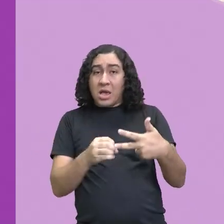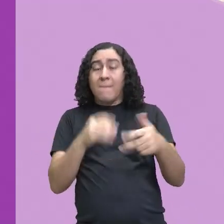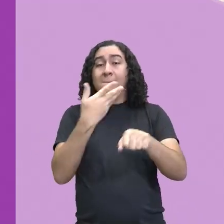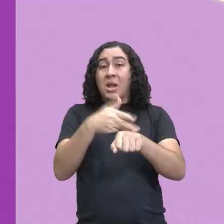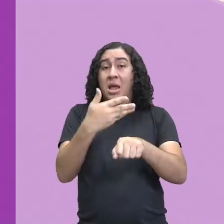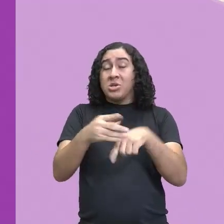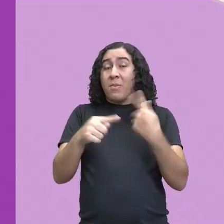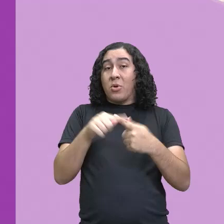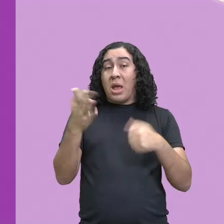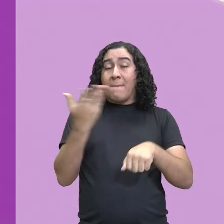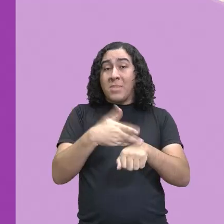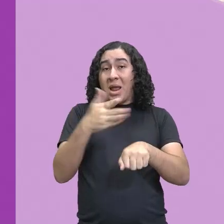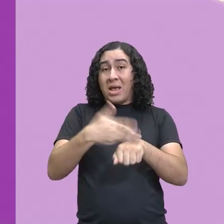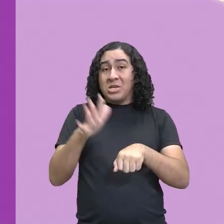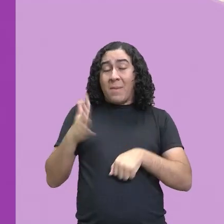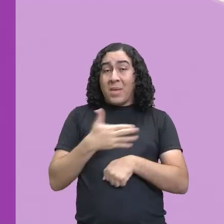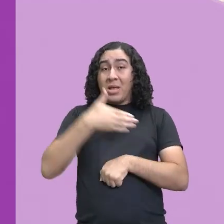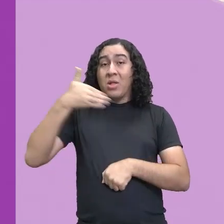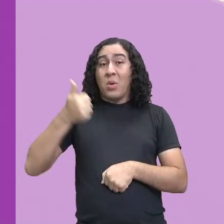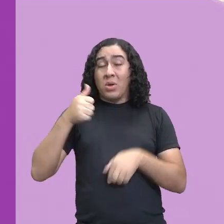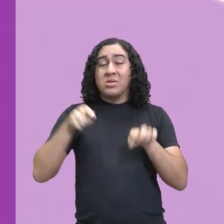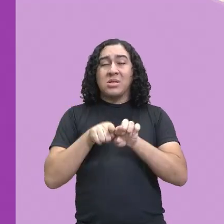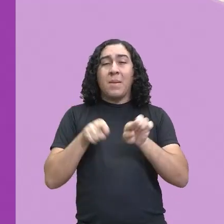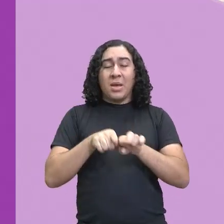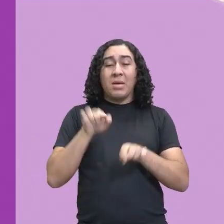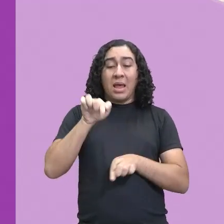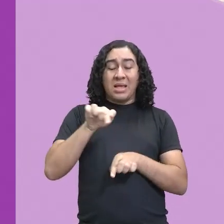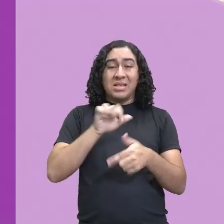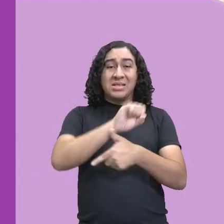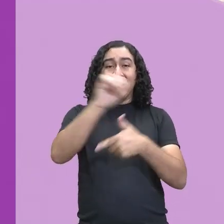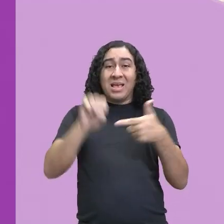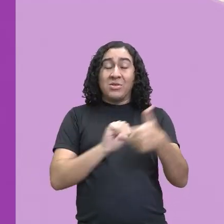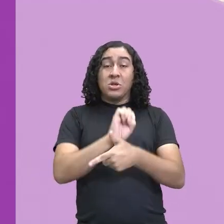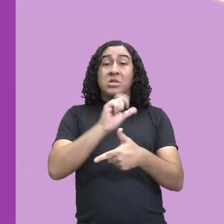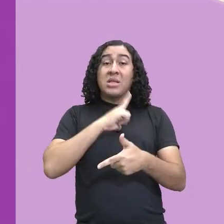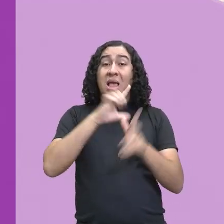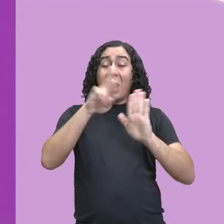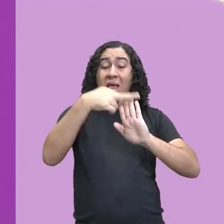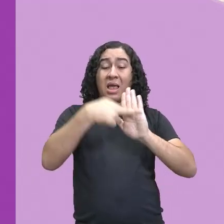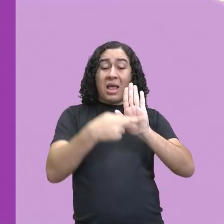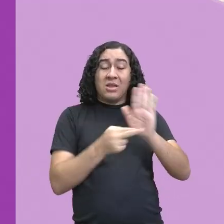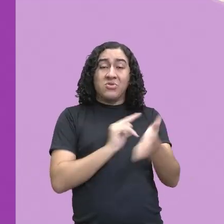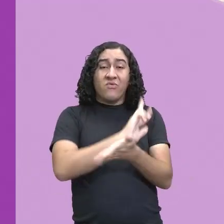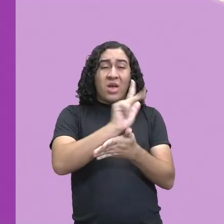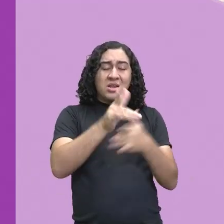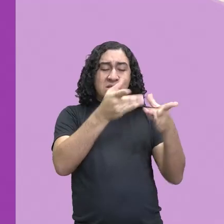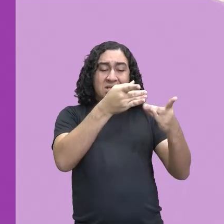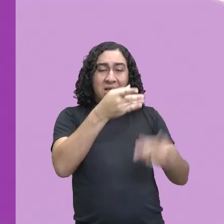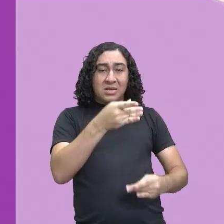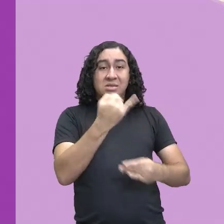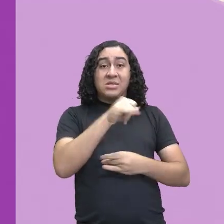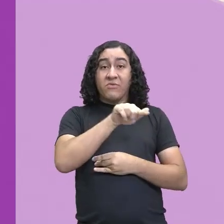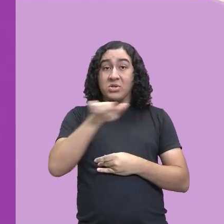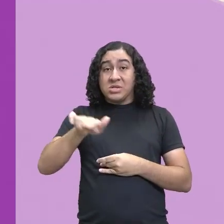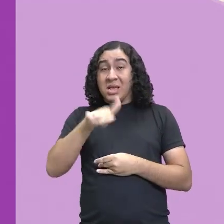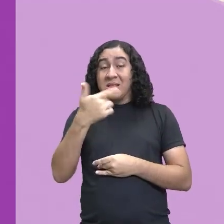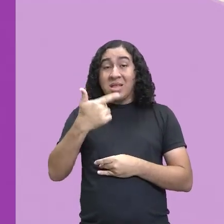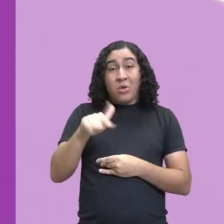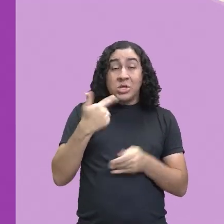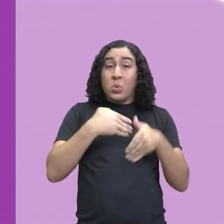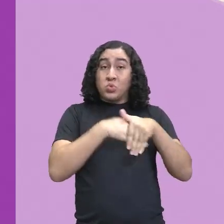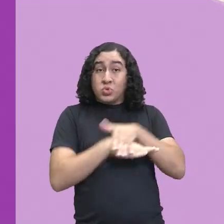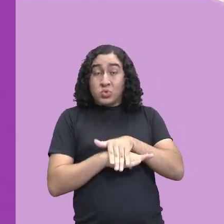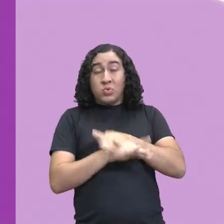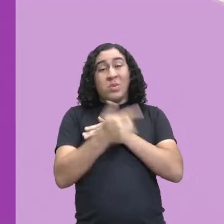porque é a prática que leva à perfeição. E a função seno, ela tem muitas particularidades muitos detalhes que, se você não estiver habituado ali